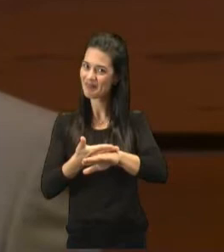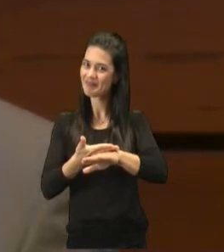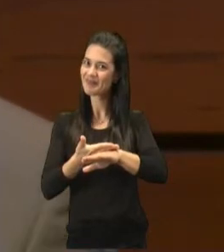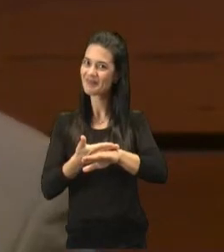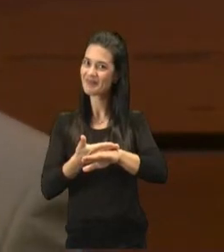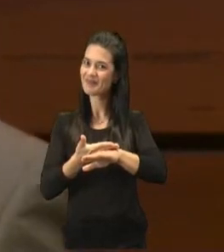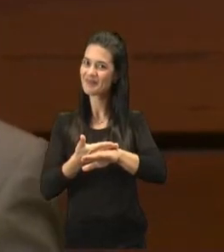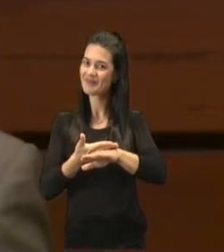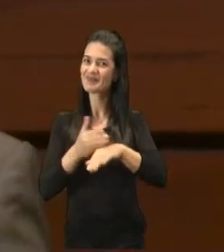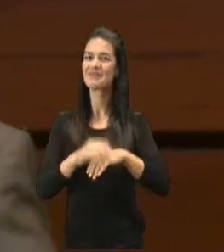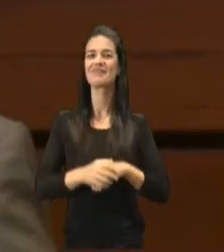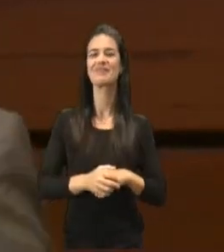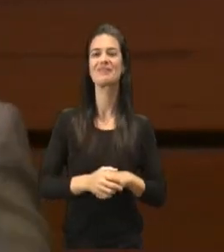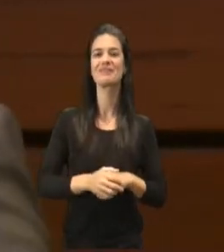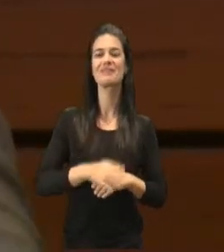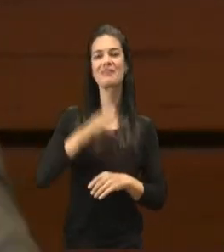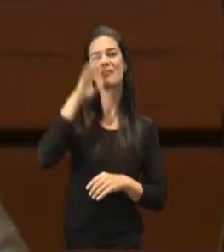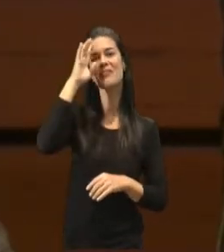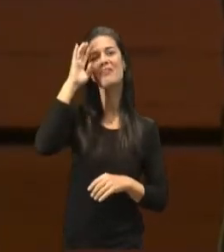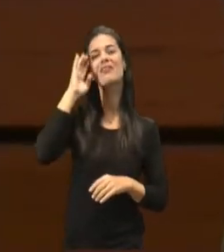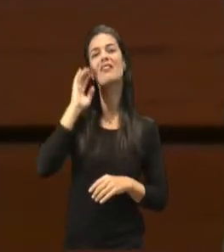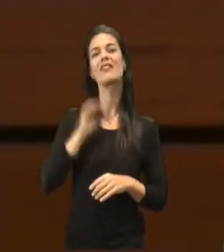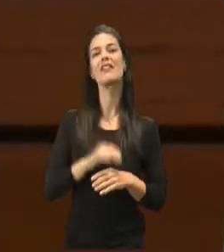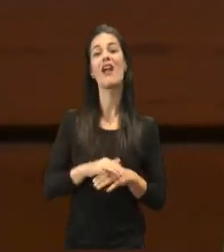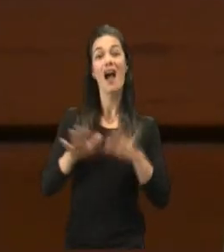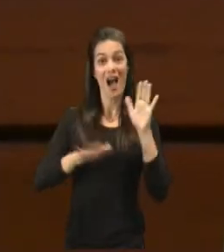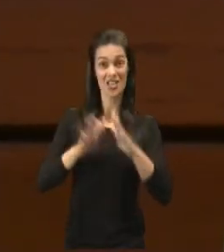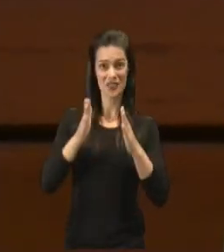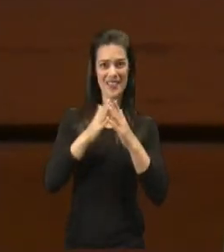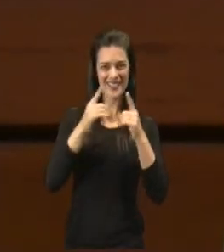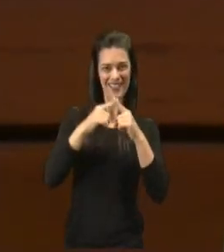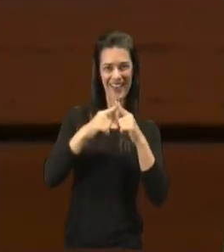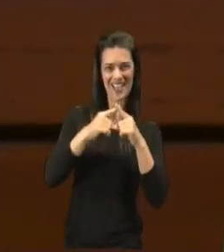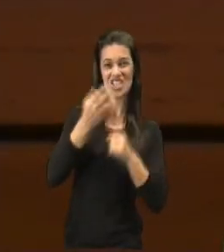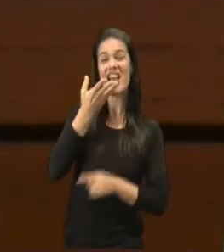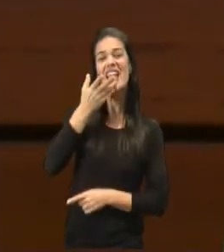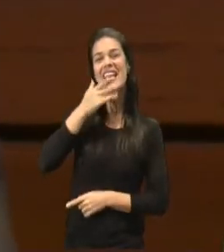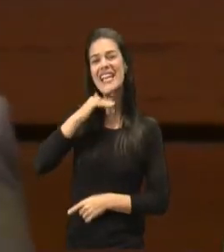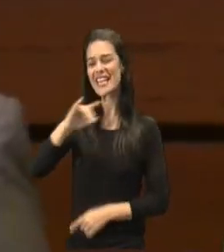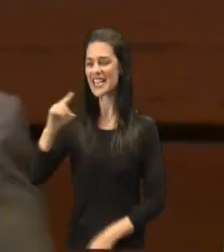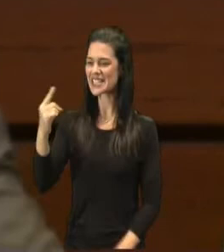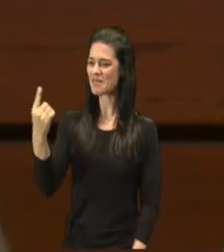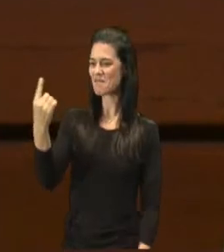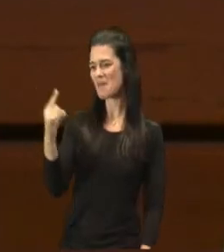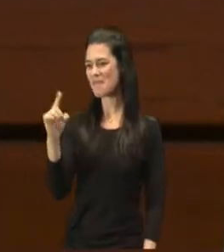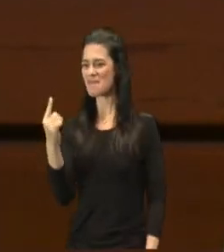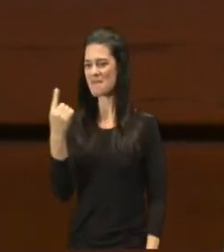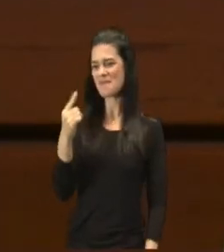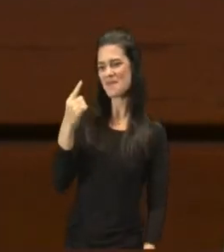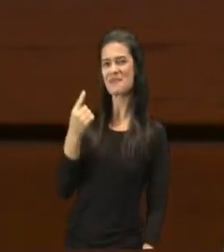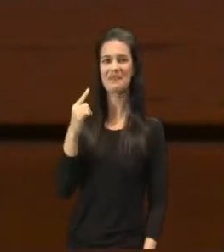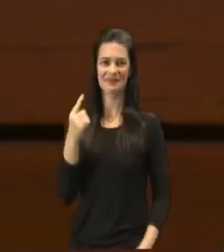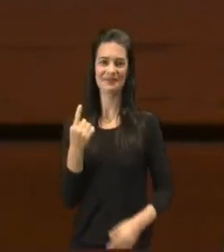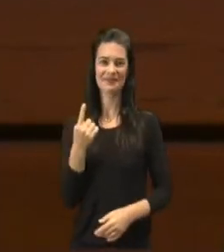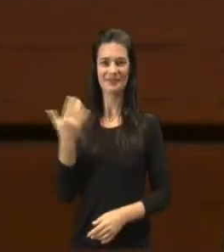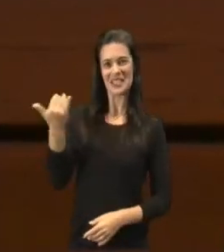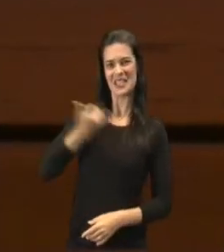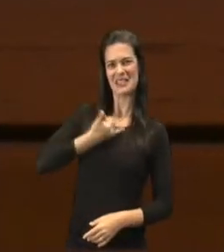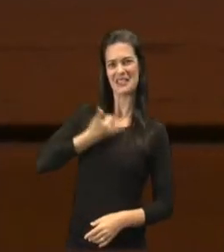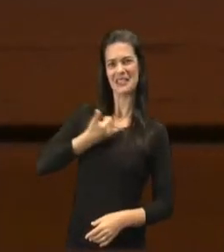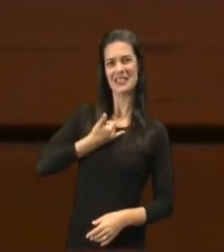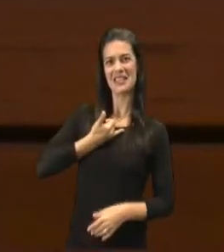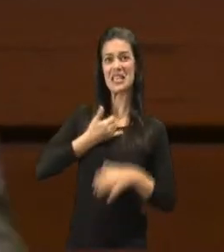igreja, por exemplo, uma criança vem nos falar, vem nos trazer uma notícia, e geralmente a criança, quando fica aflita com alguma coisa que ela viu